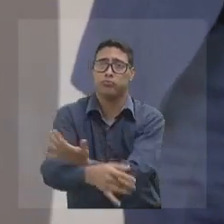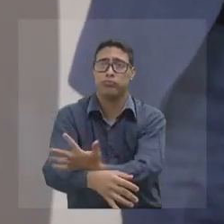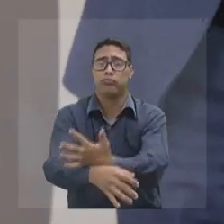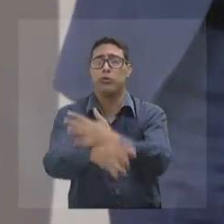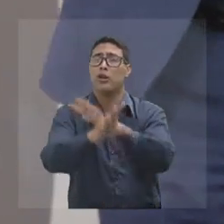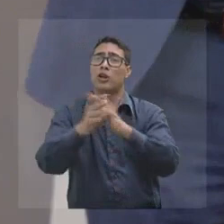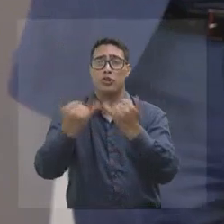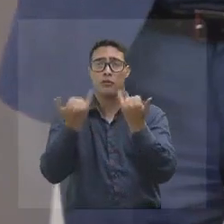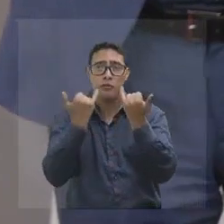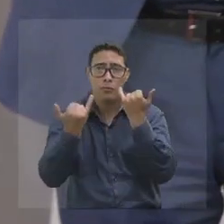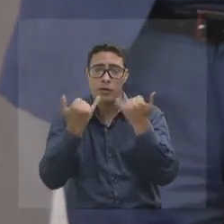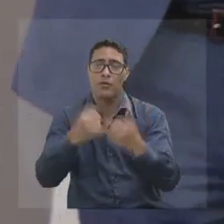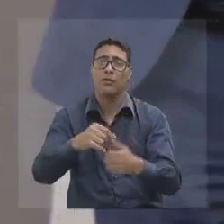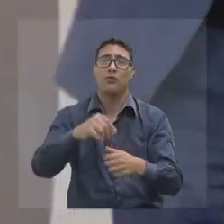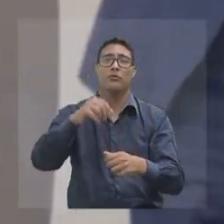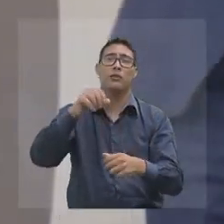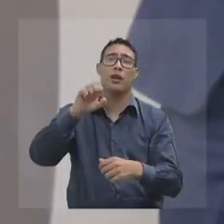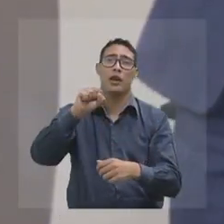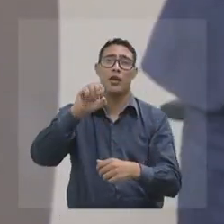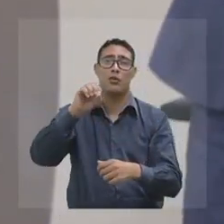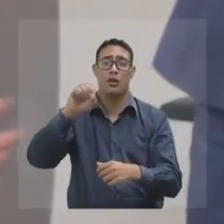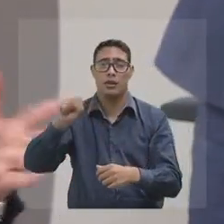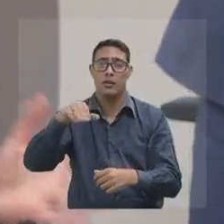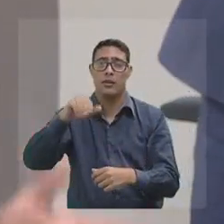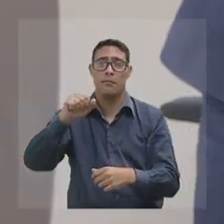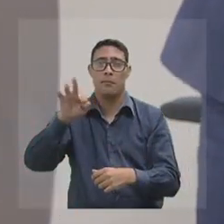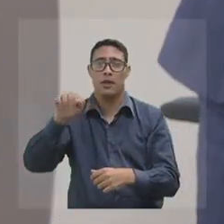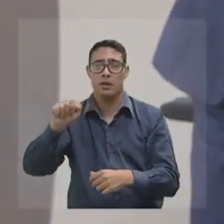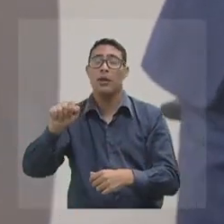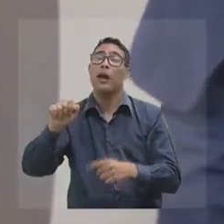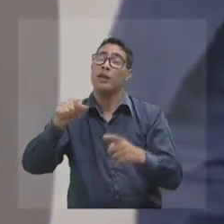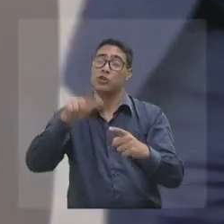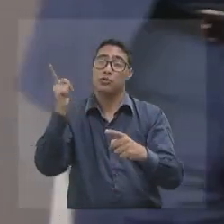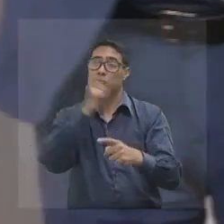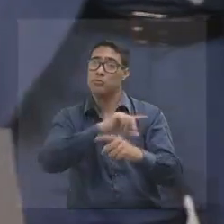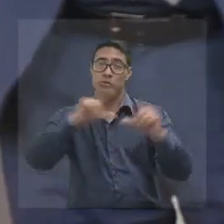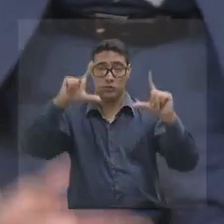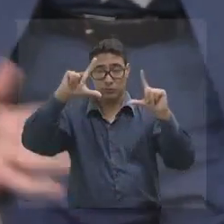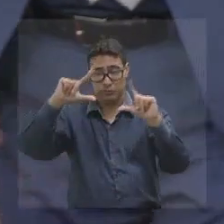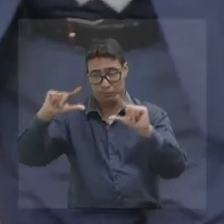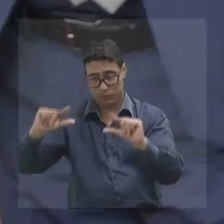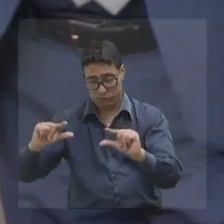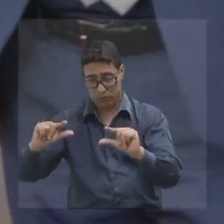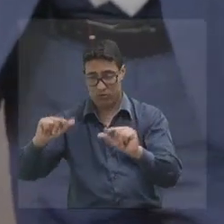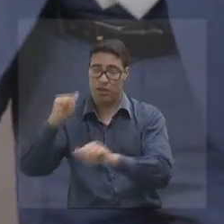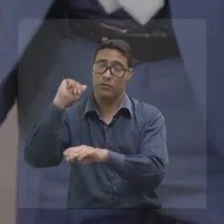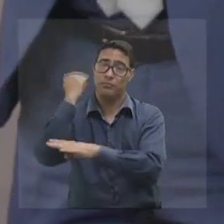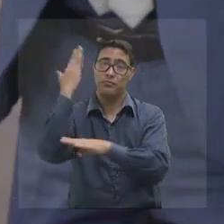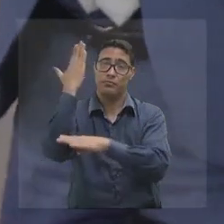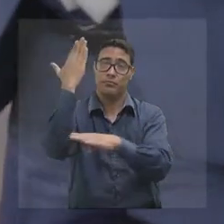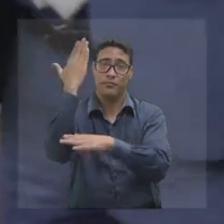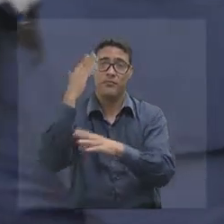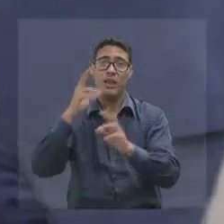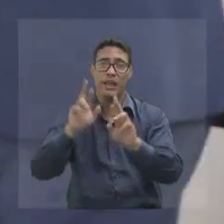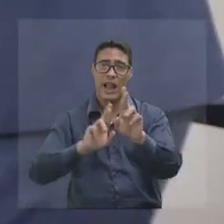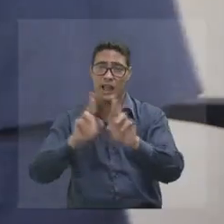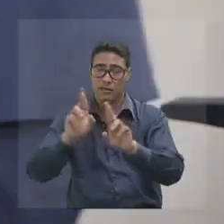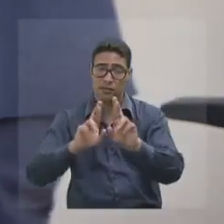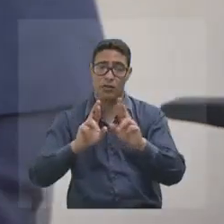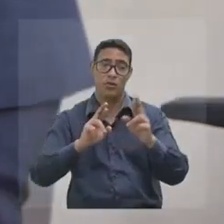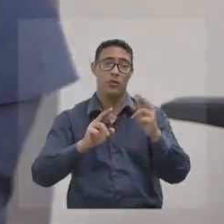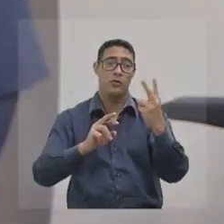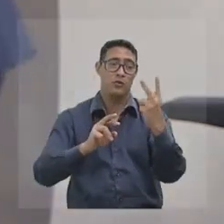Mata Atlântica nós tivemos uma redução do desmatamento em relação a 2021 em relação a 2022 de